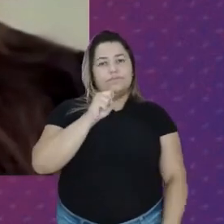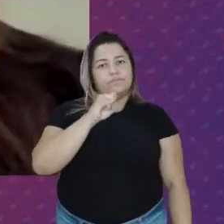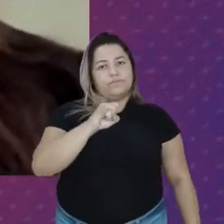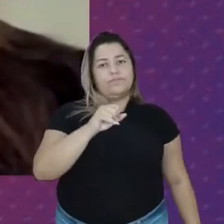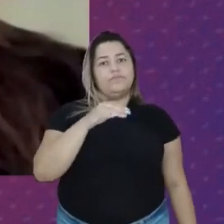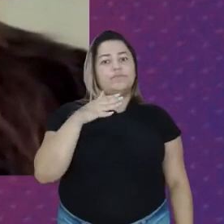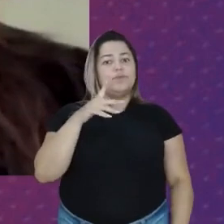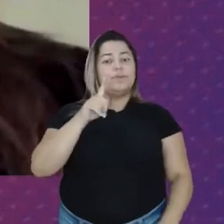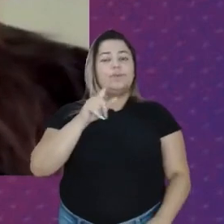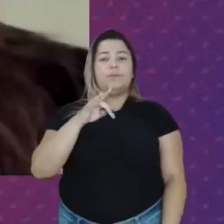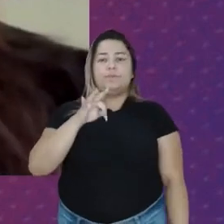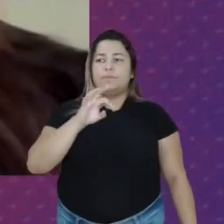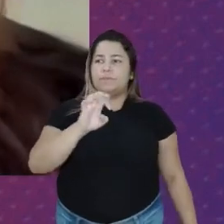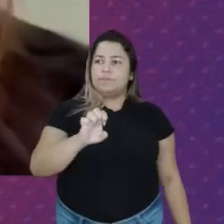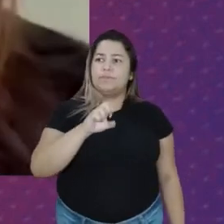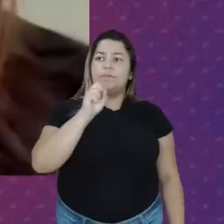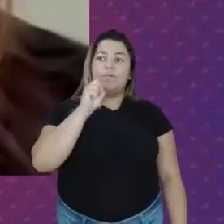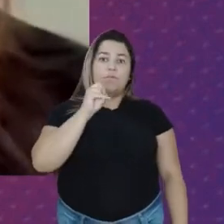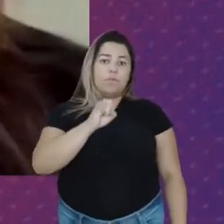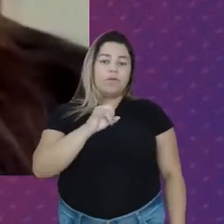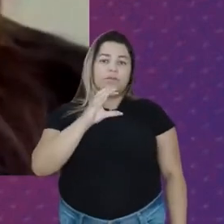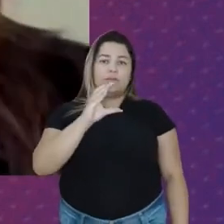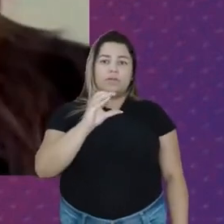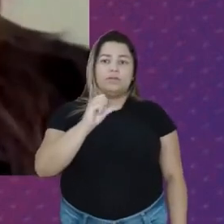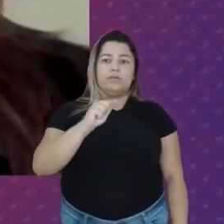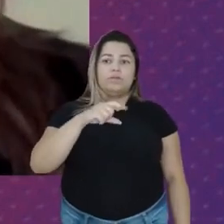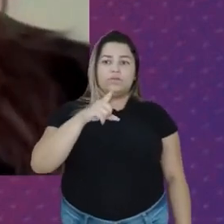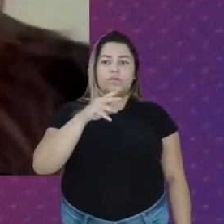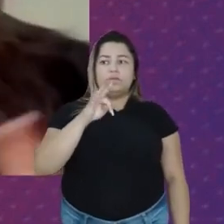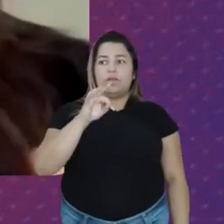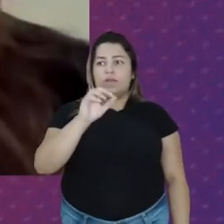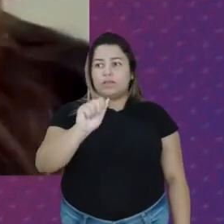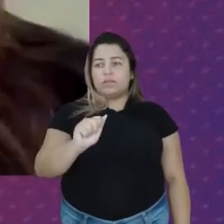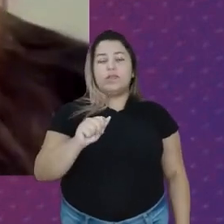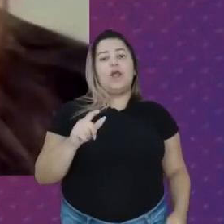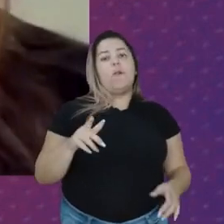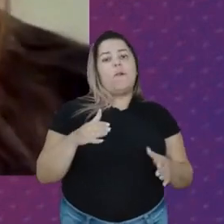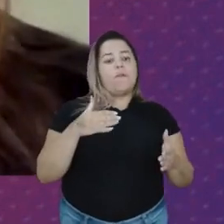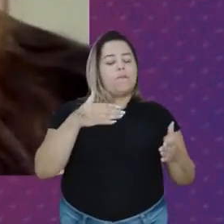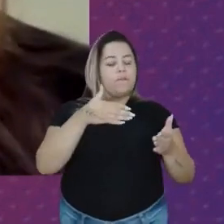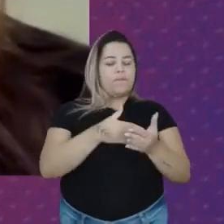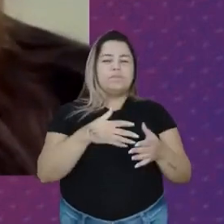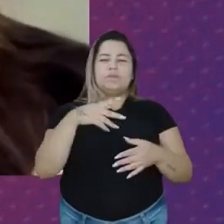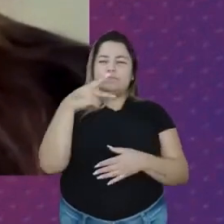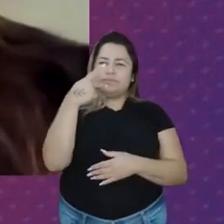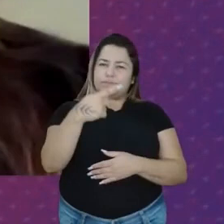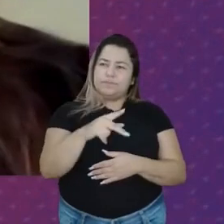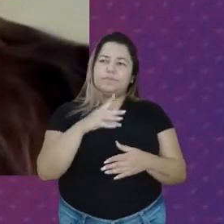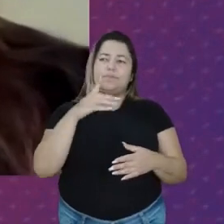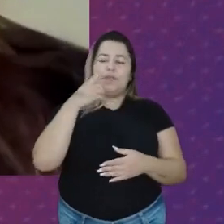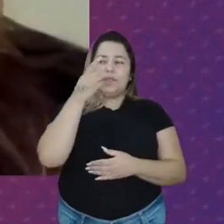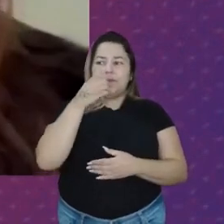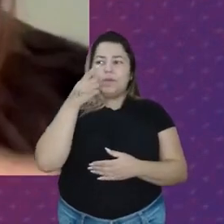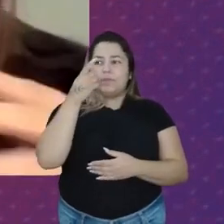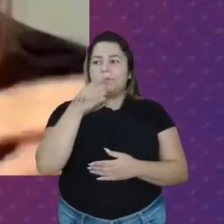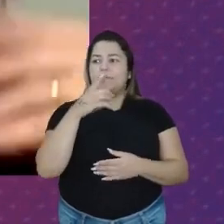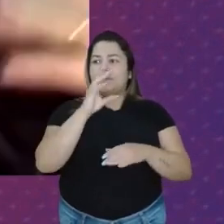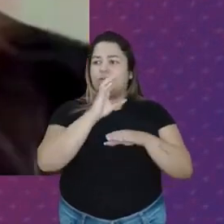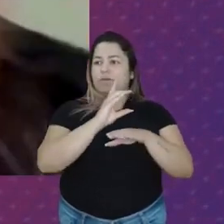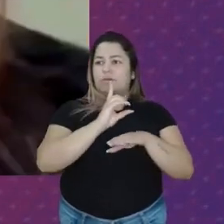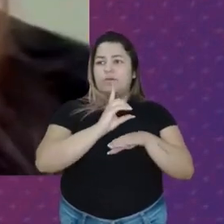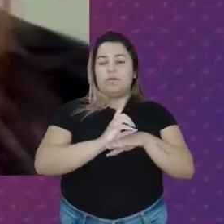de gastos, se você é candidato a deputado estadual, e o limite de gastos para deputados estaduais é